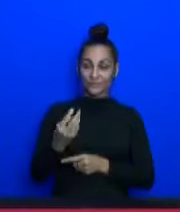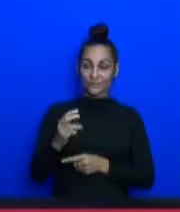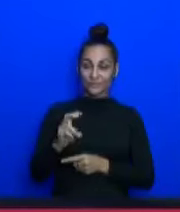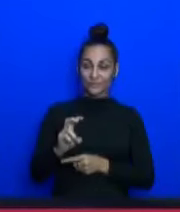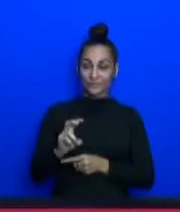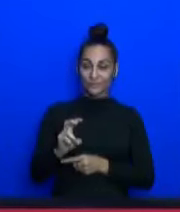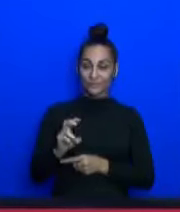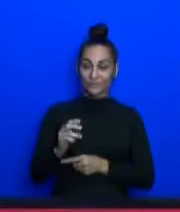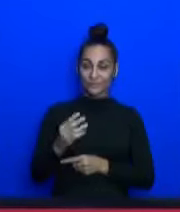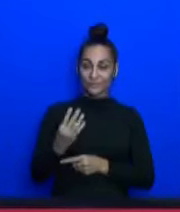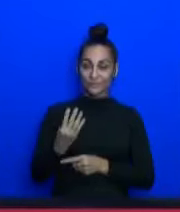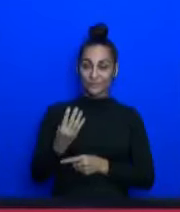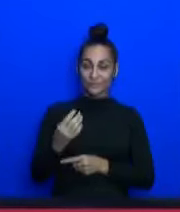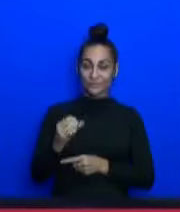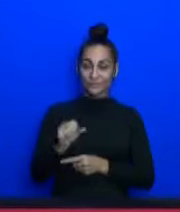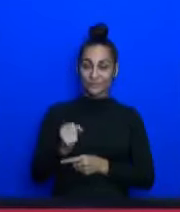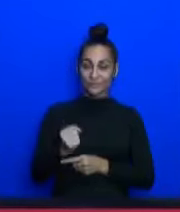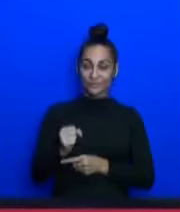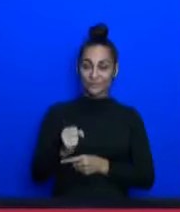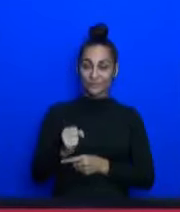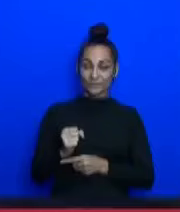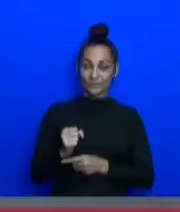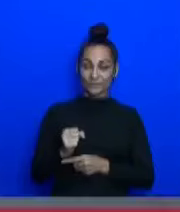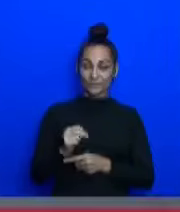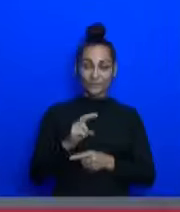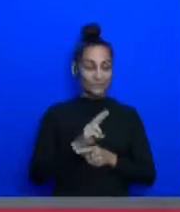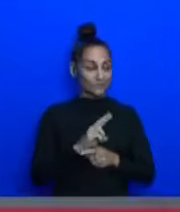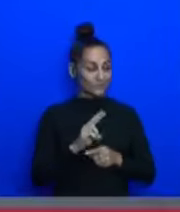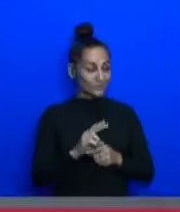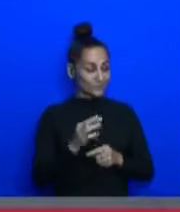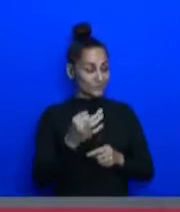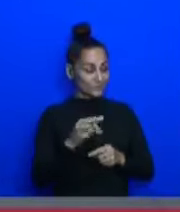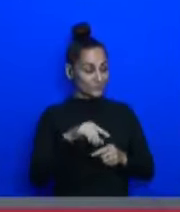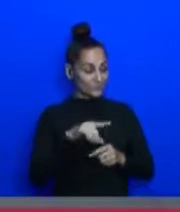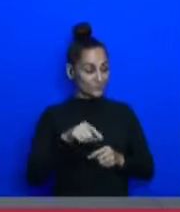02, 35 e 48.